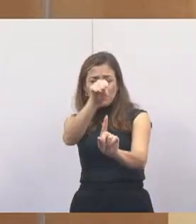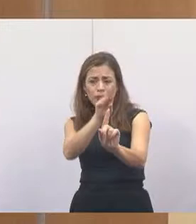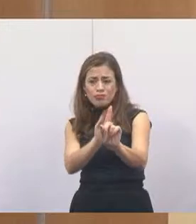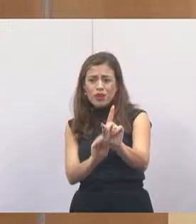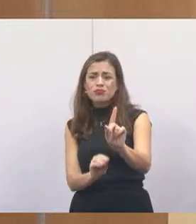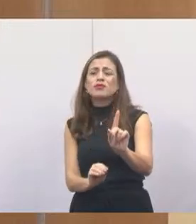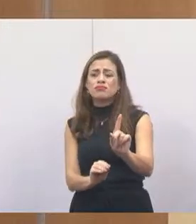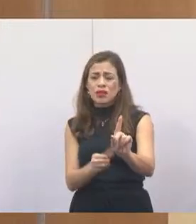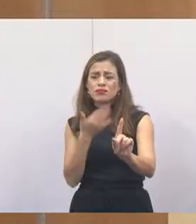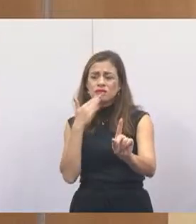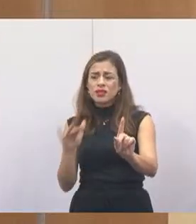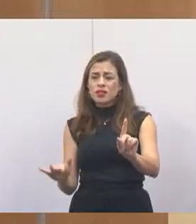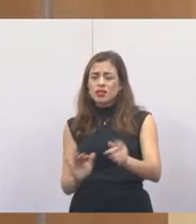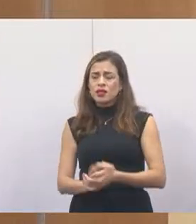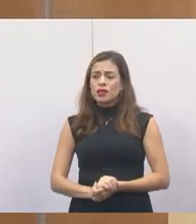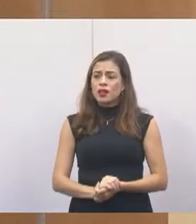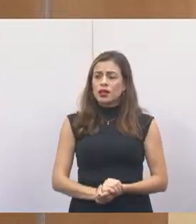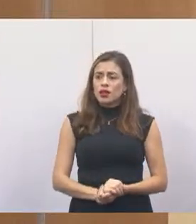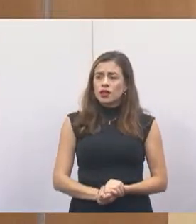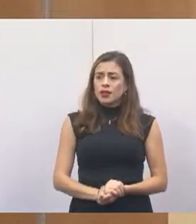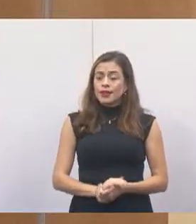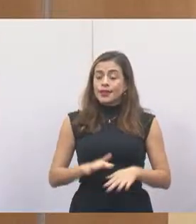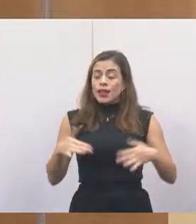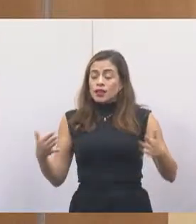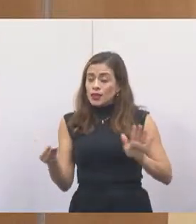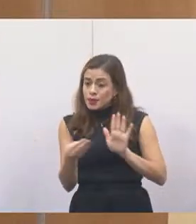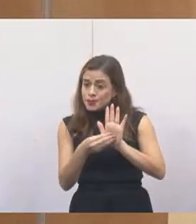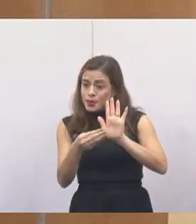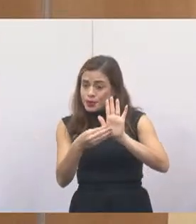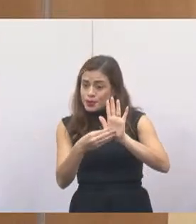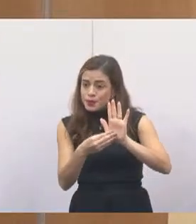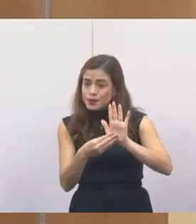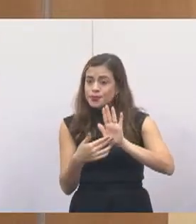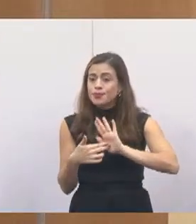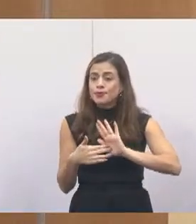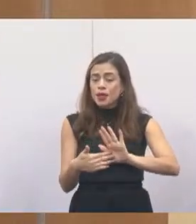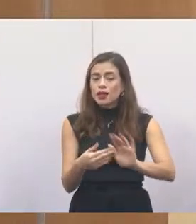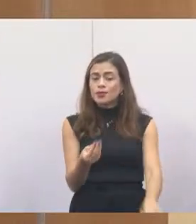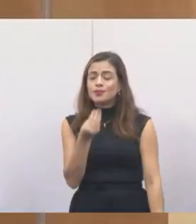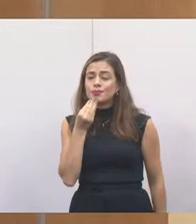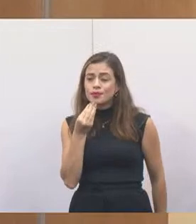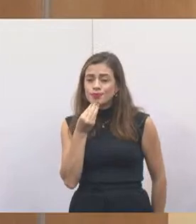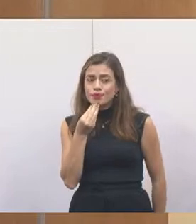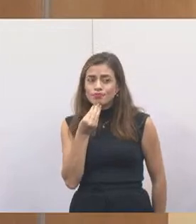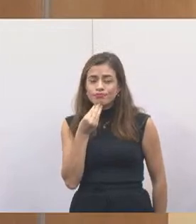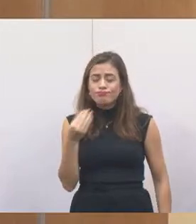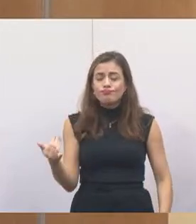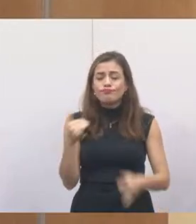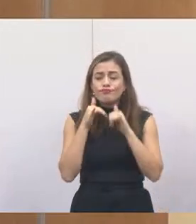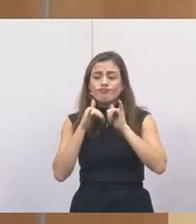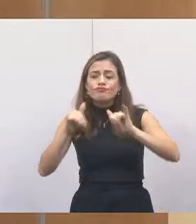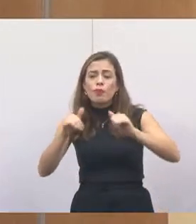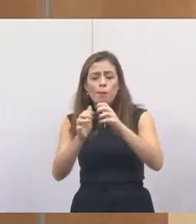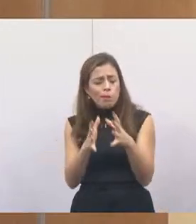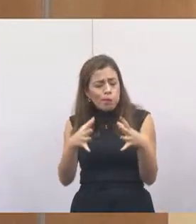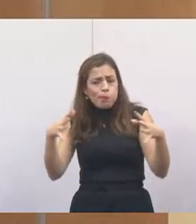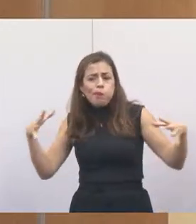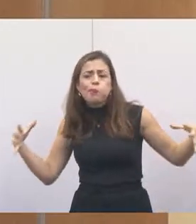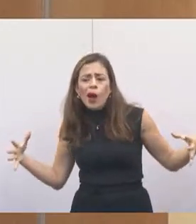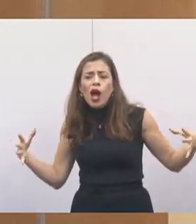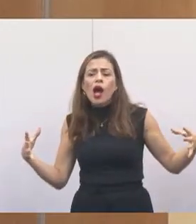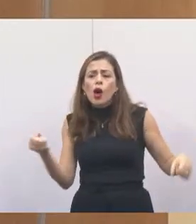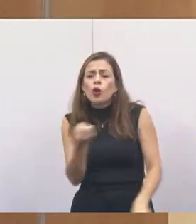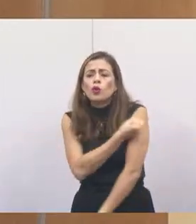dessas crianças. E essa oportunidade aqui, a gente deveria dizer que nós temos que ampliar o número de